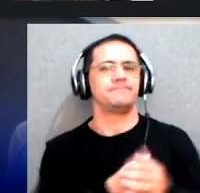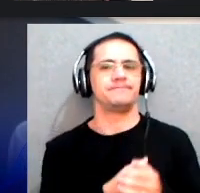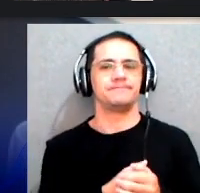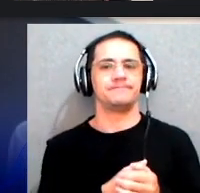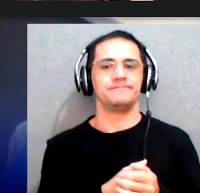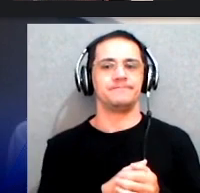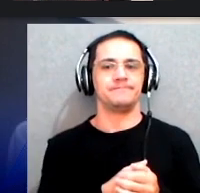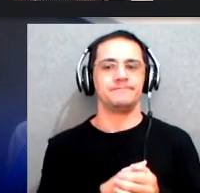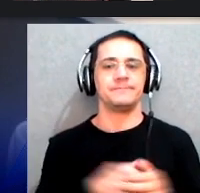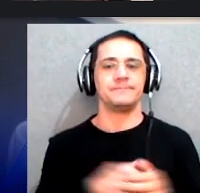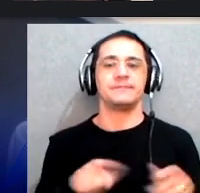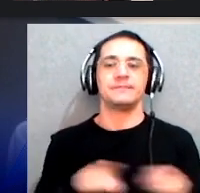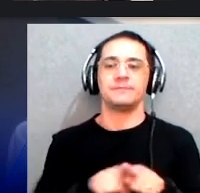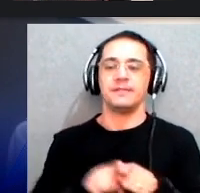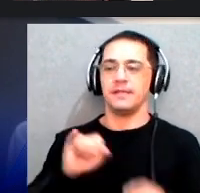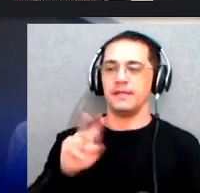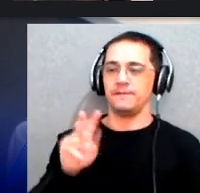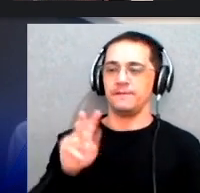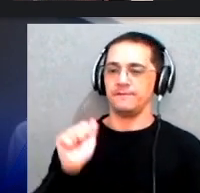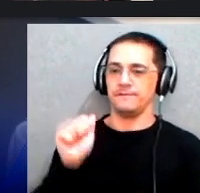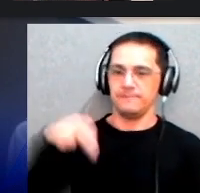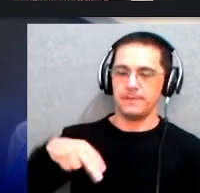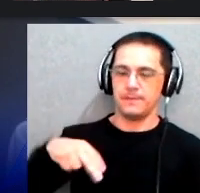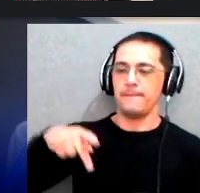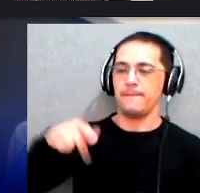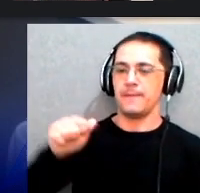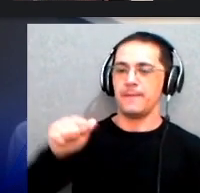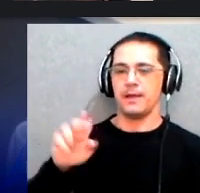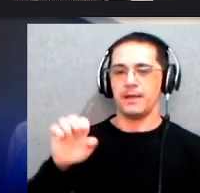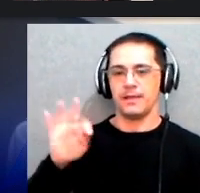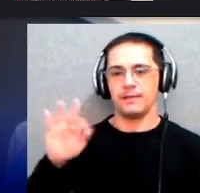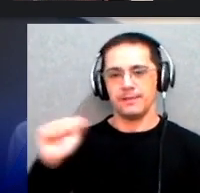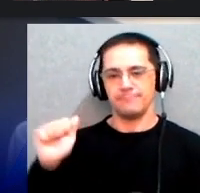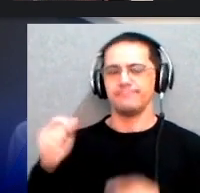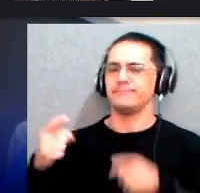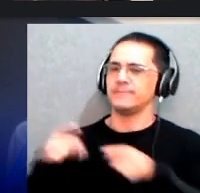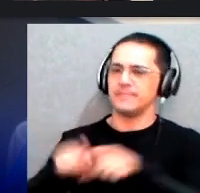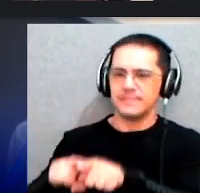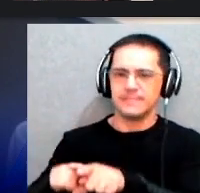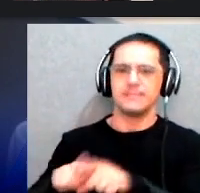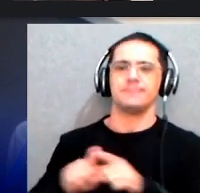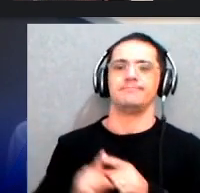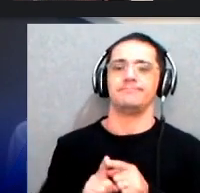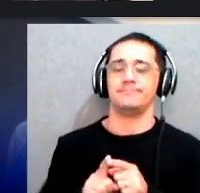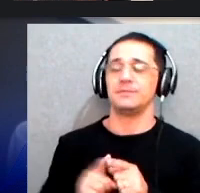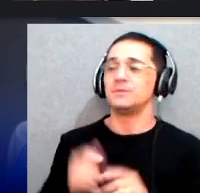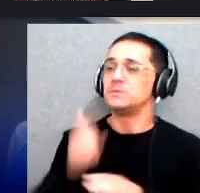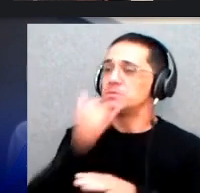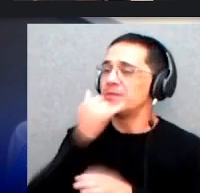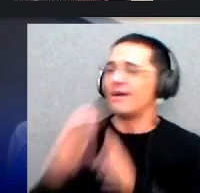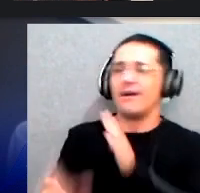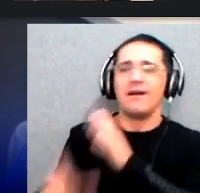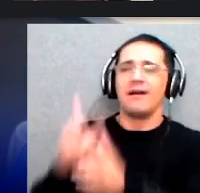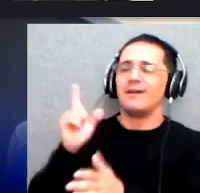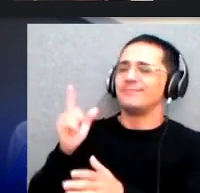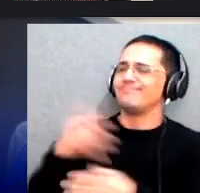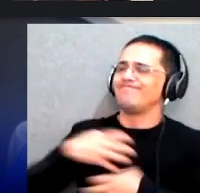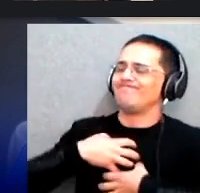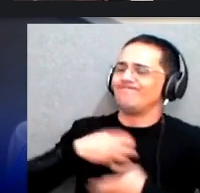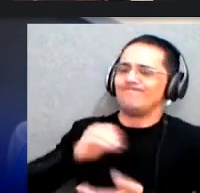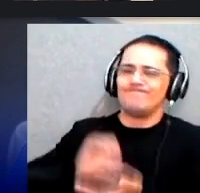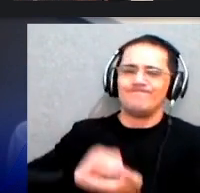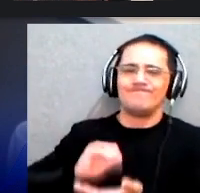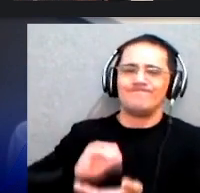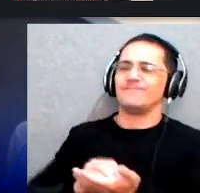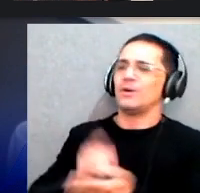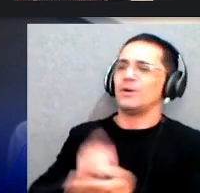cumprimento ao doutor Ivan Pareta, parceiro. Eu lamento não ter te conhecido antes, né? A gente vem conversando sobre